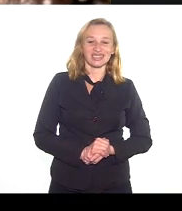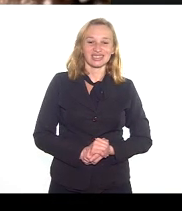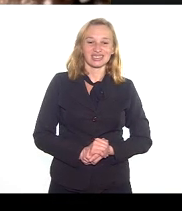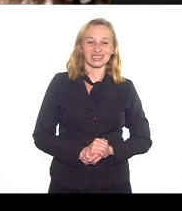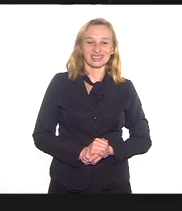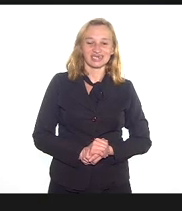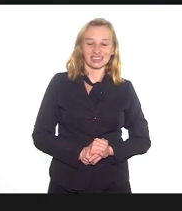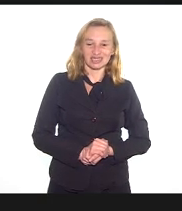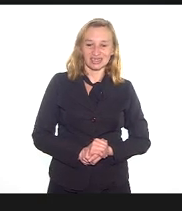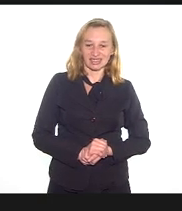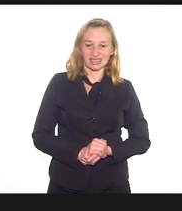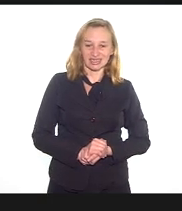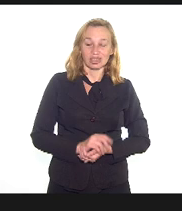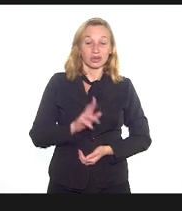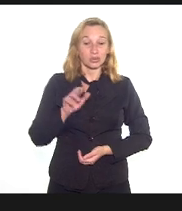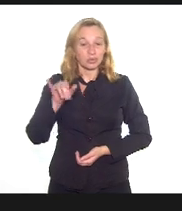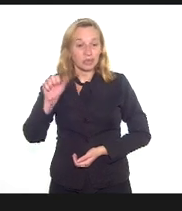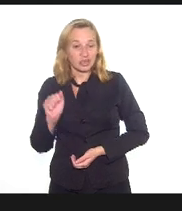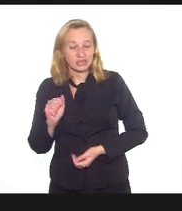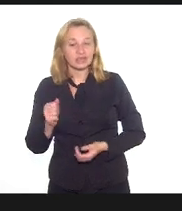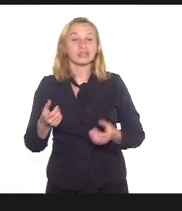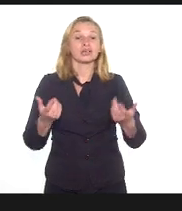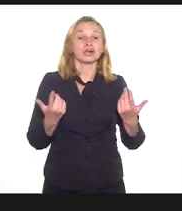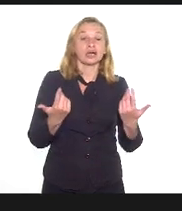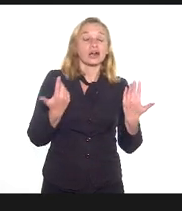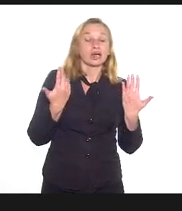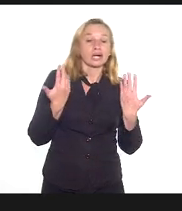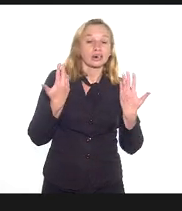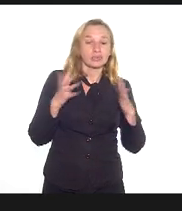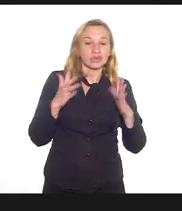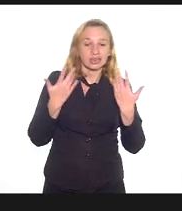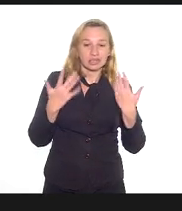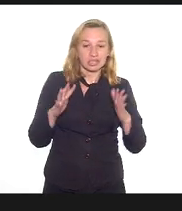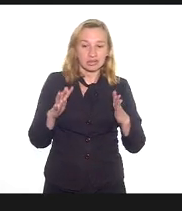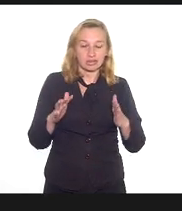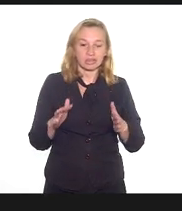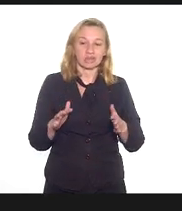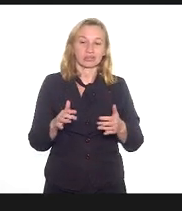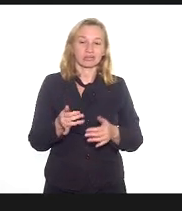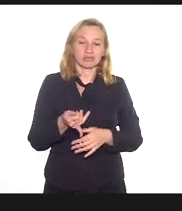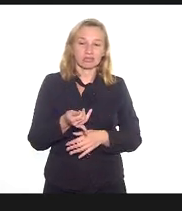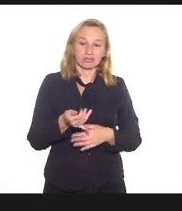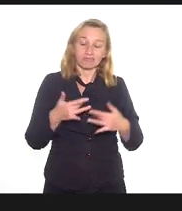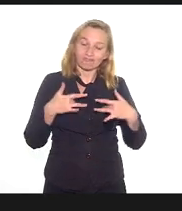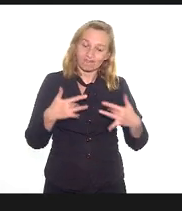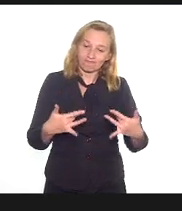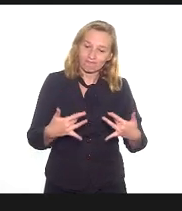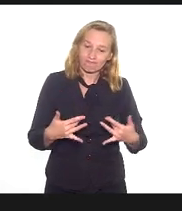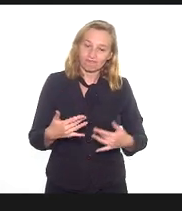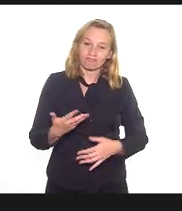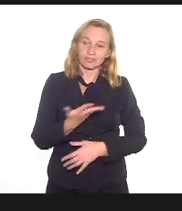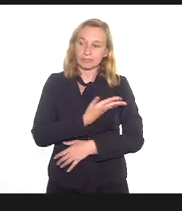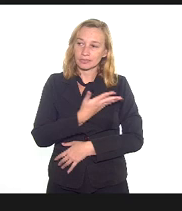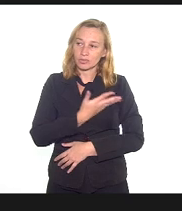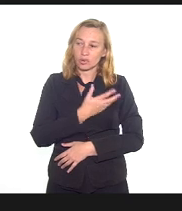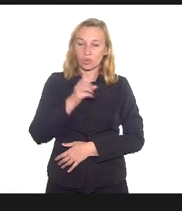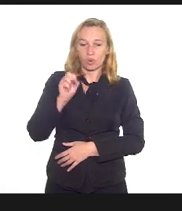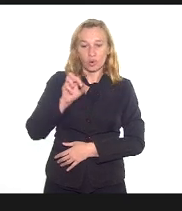Presidente, também quero dar minhas condolências e sentimentos à família do nosso querido Nelson Sargento,